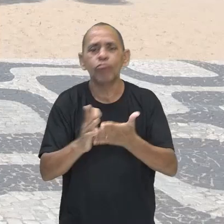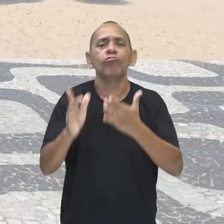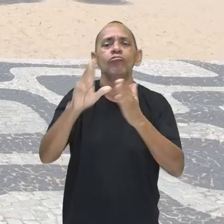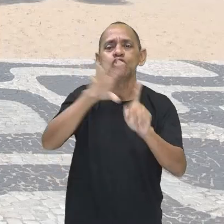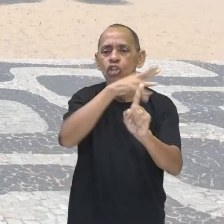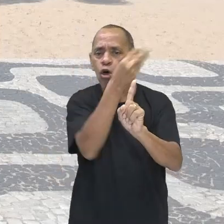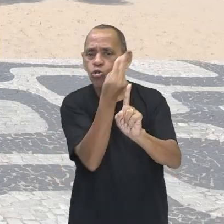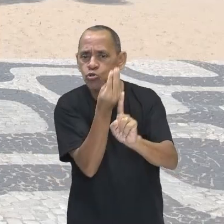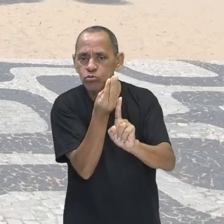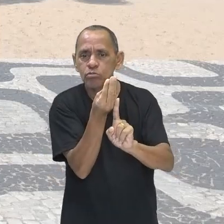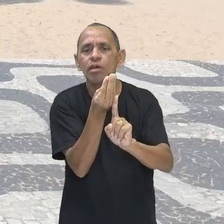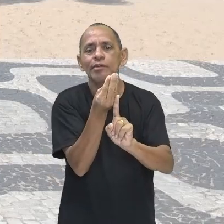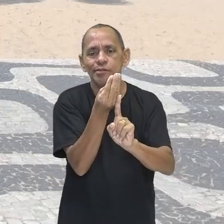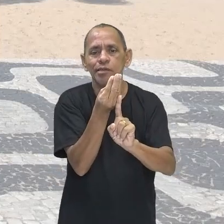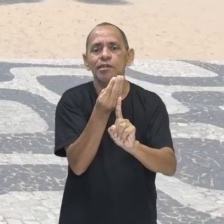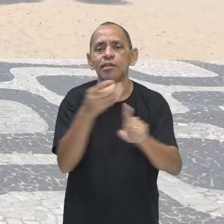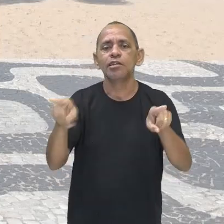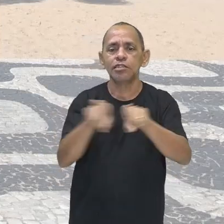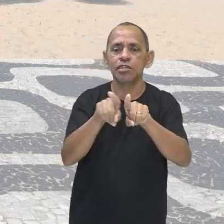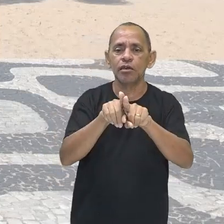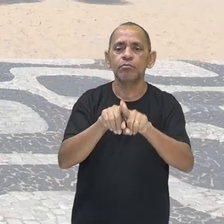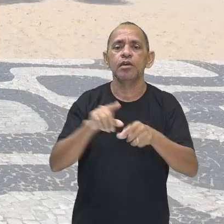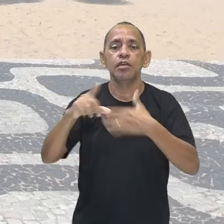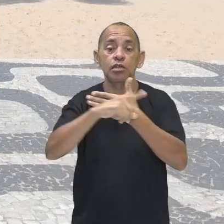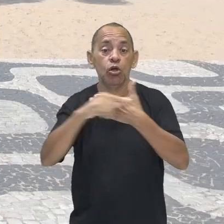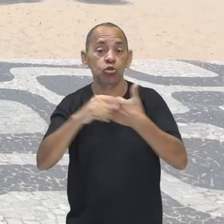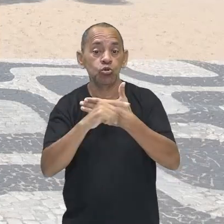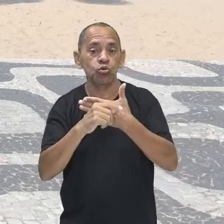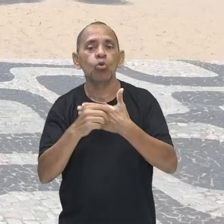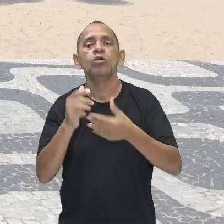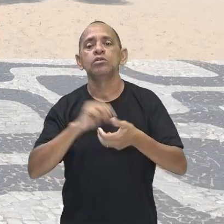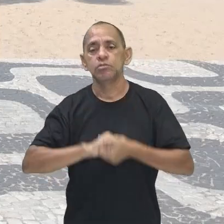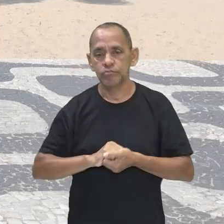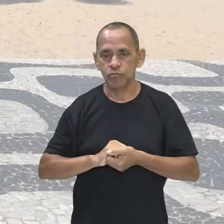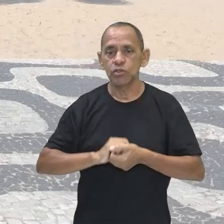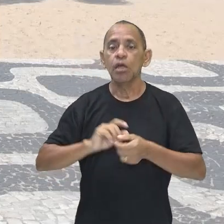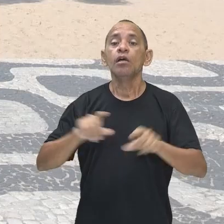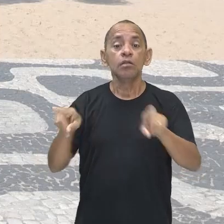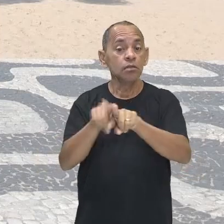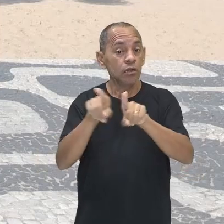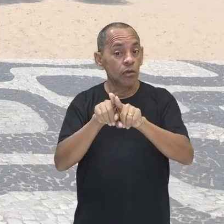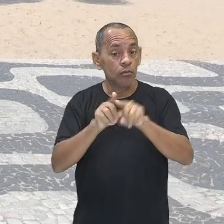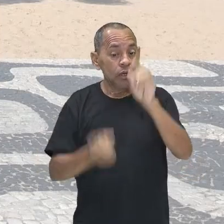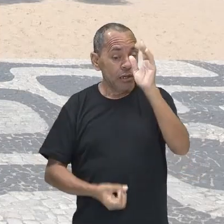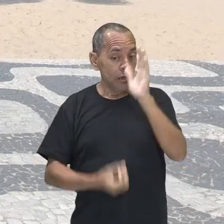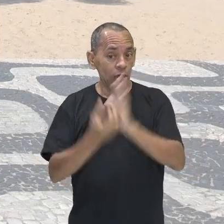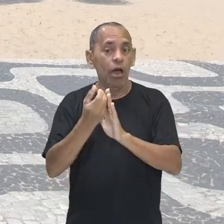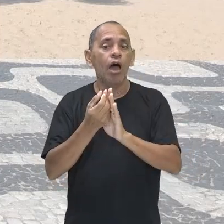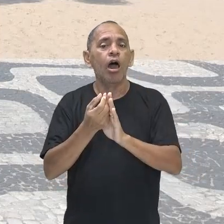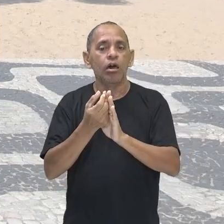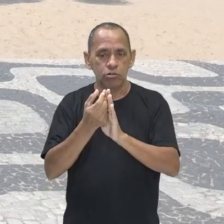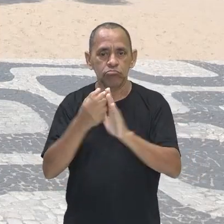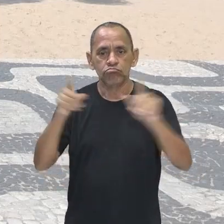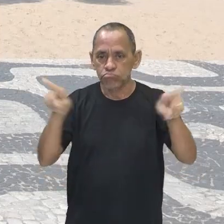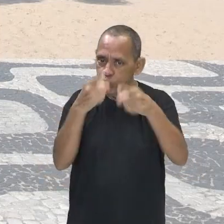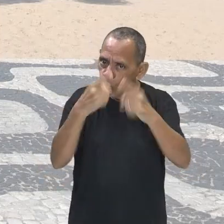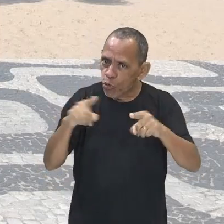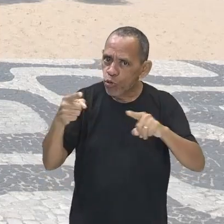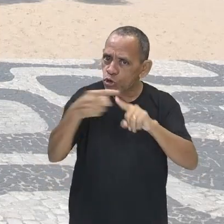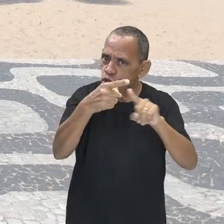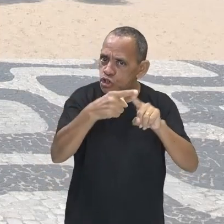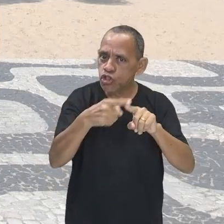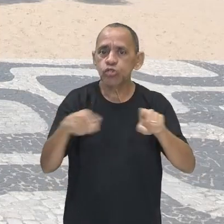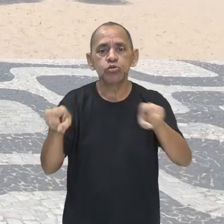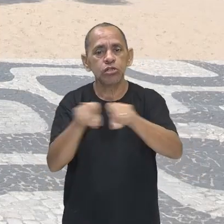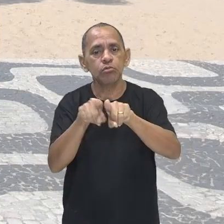bem antigas, mas aqui nós temos alguns desses compositores. Então, a Bossa Nova também, ela não ficou